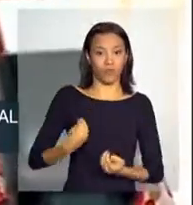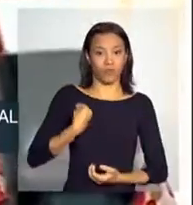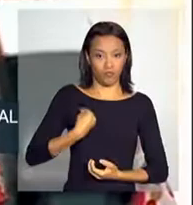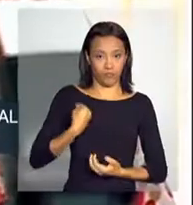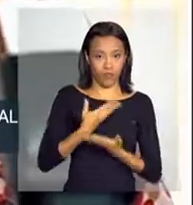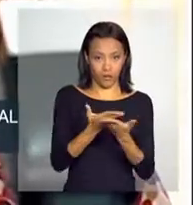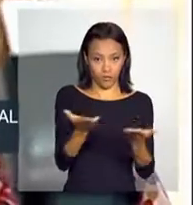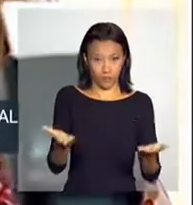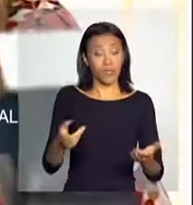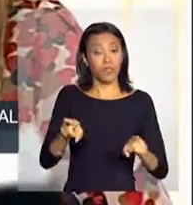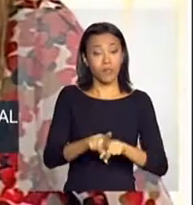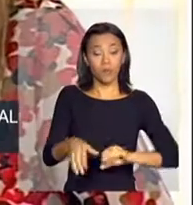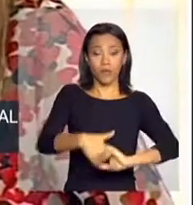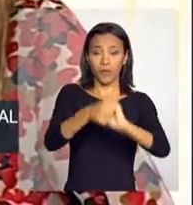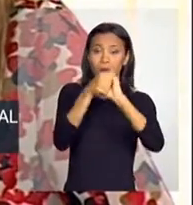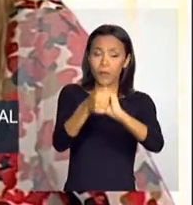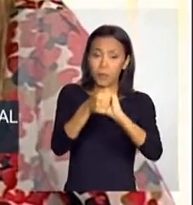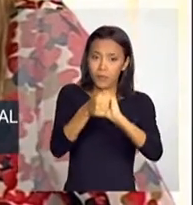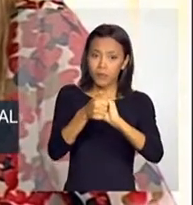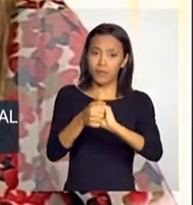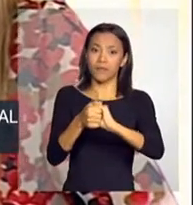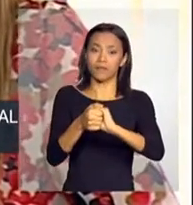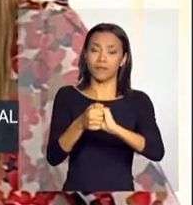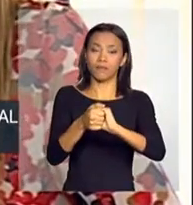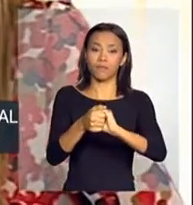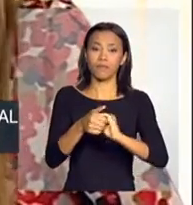cumprimentar comprimentar quando